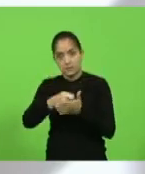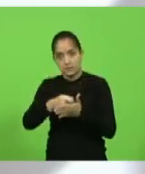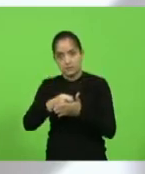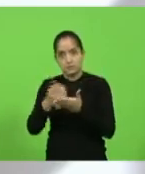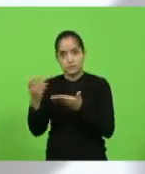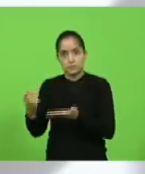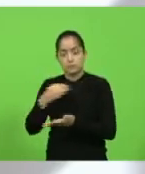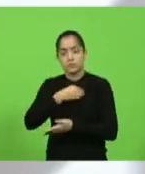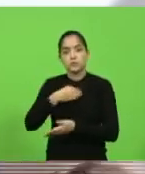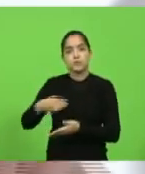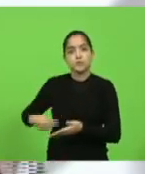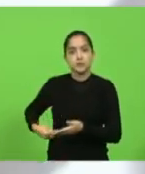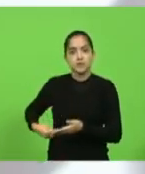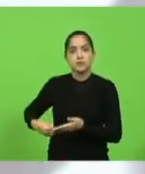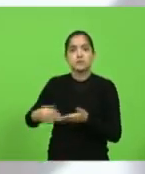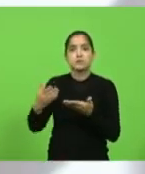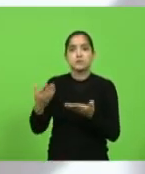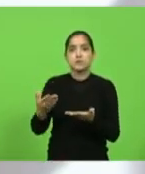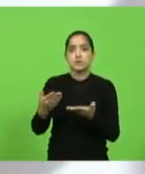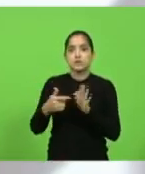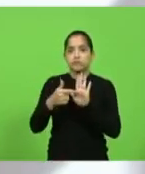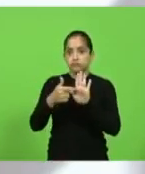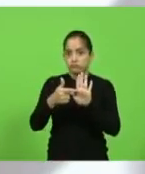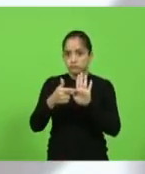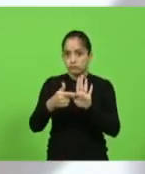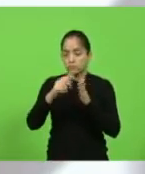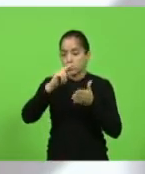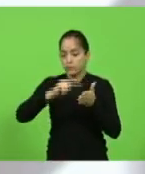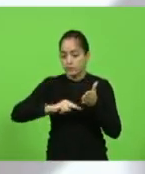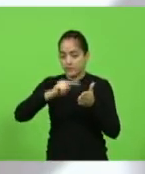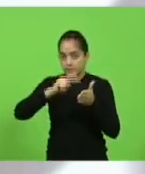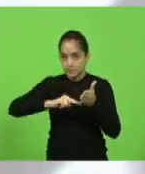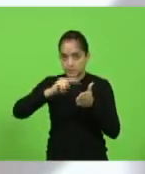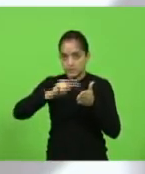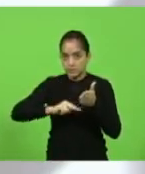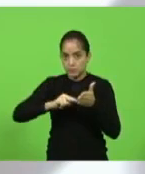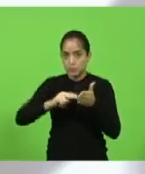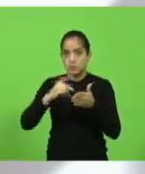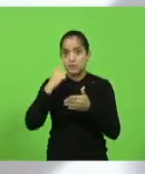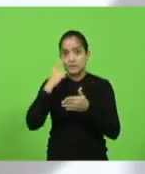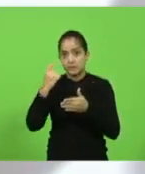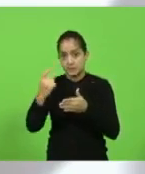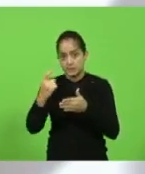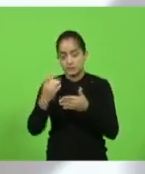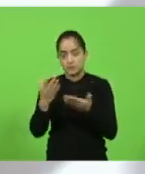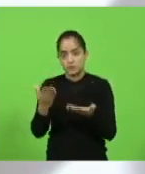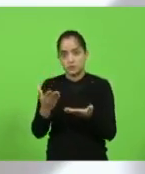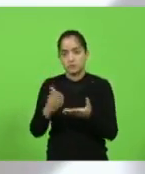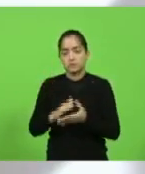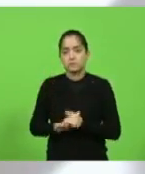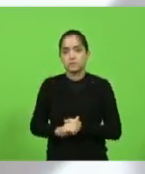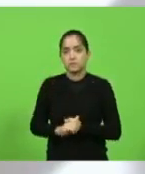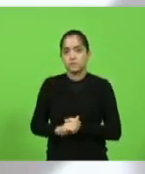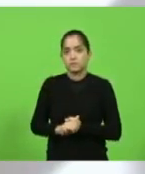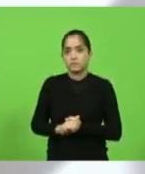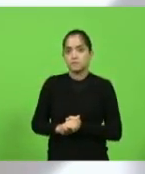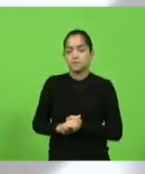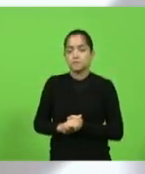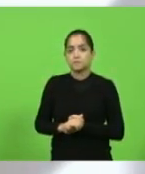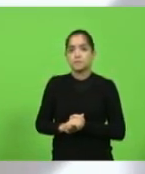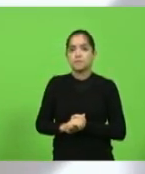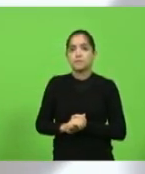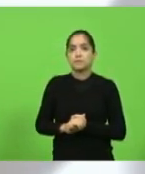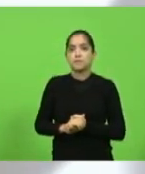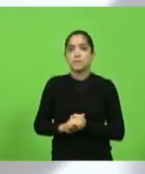ministro. E aqui, me permitam, eu vou fazer a leitura da parte que interessa nesse aspecto. Lá na sua